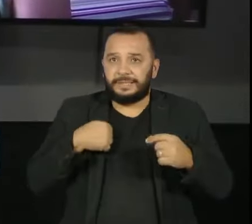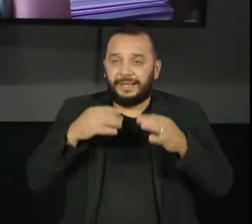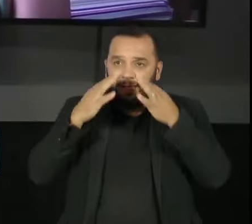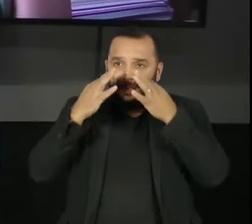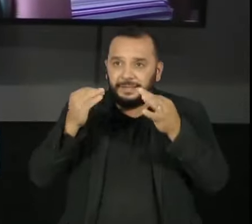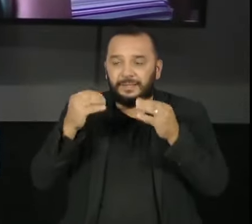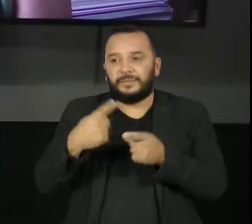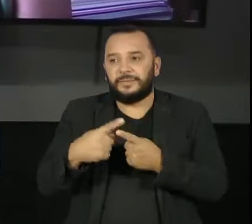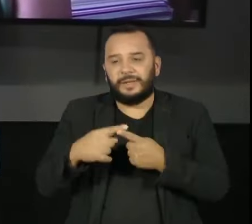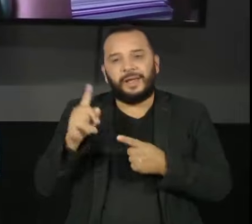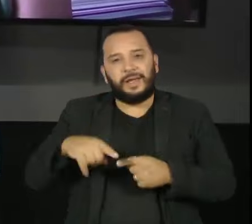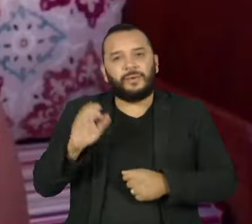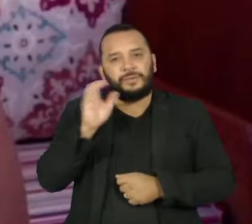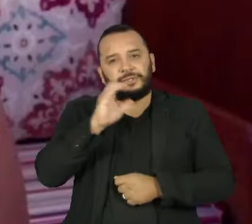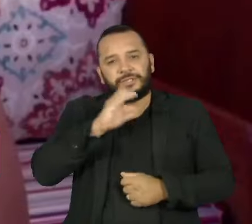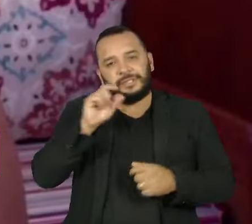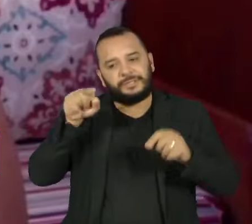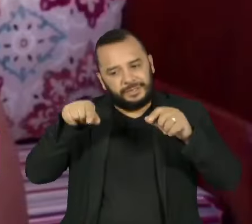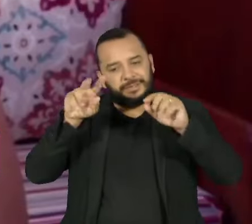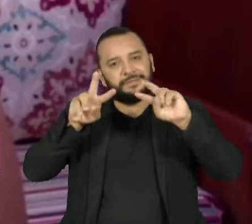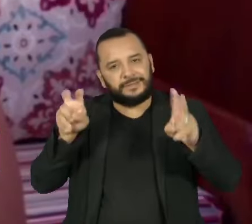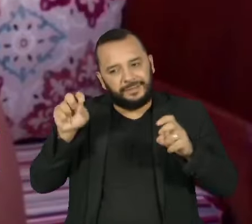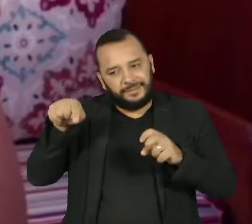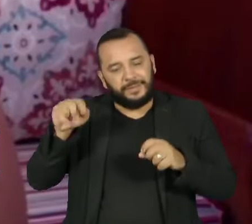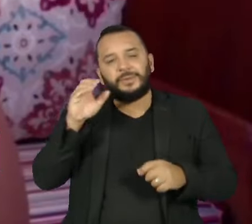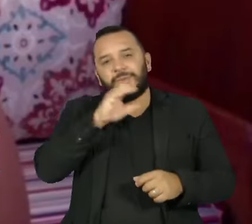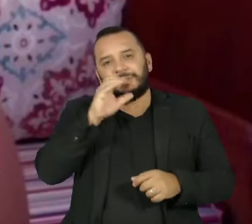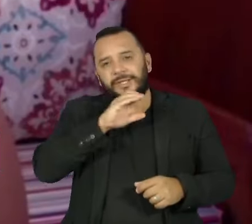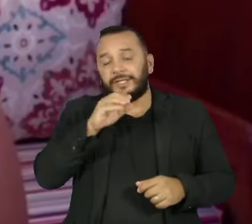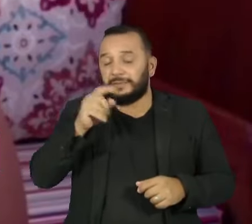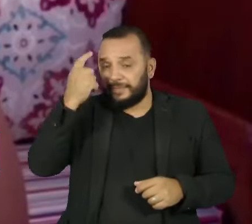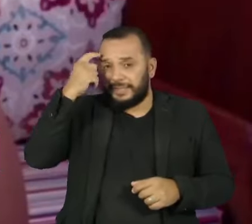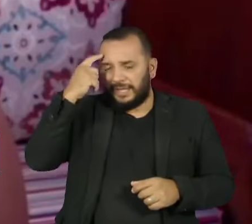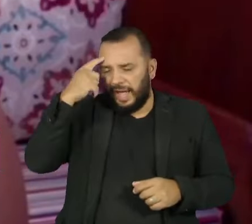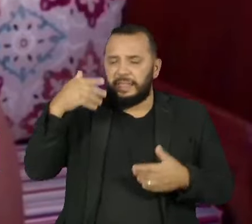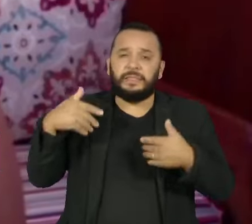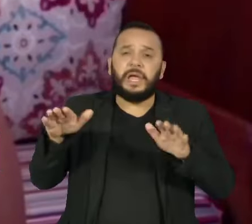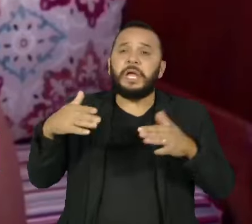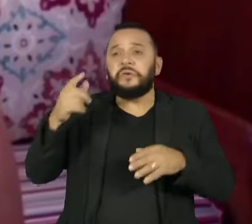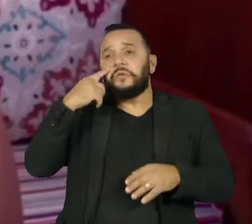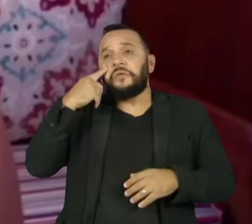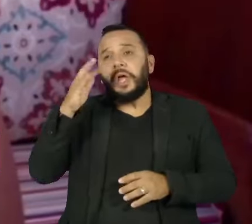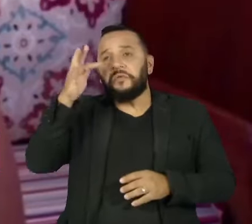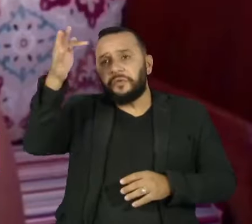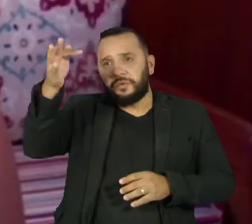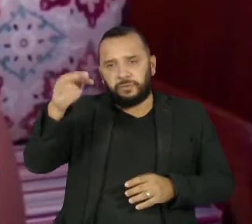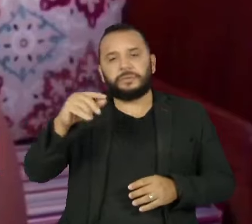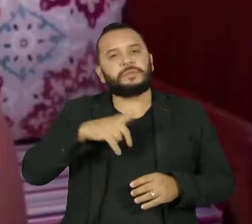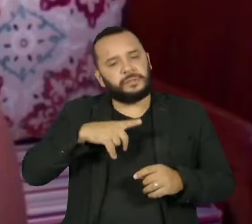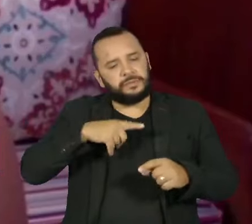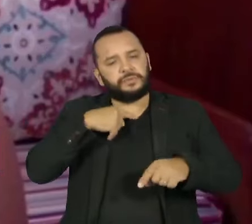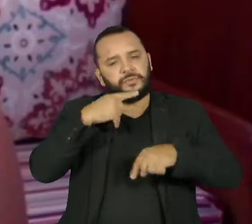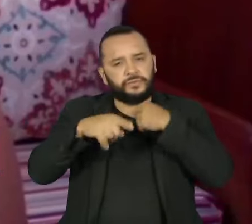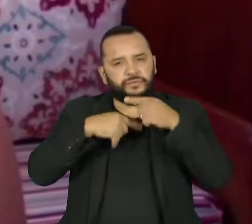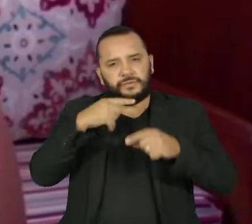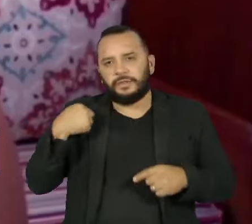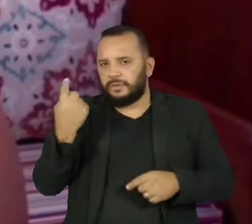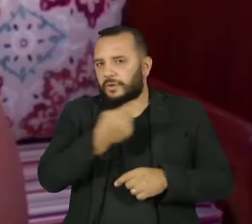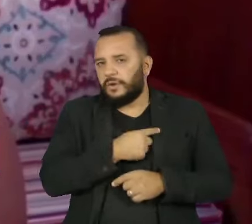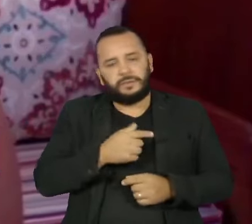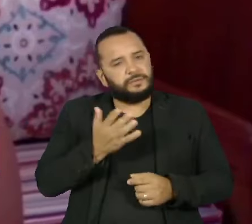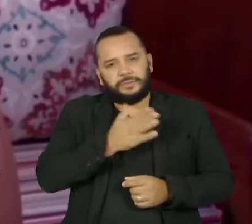urgência da questão e pensar se a gente quer pagar para ver né claro que tem muita incerteza associada que a gente não gosta de